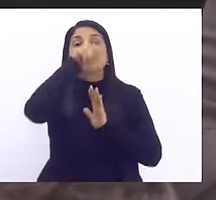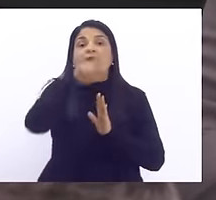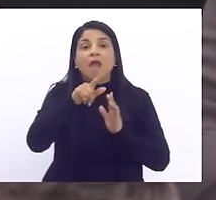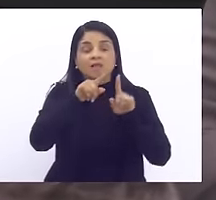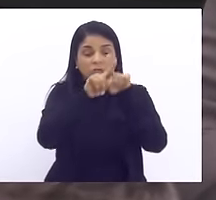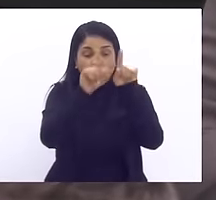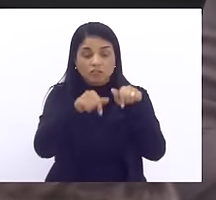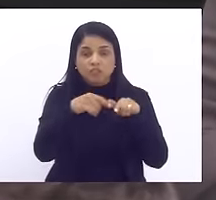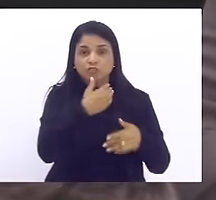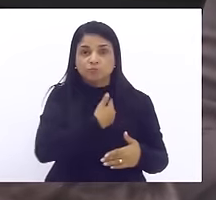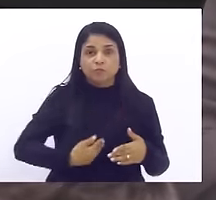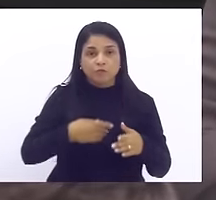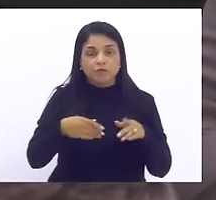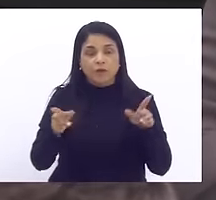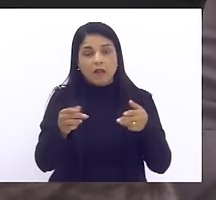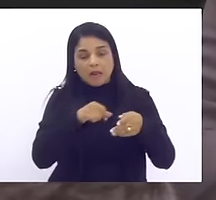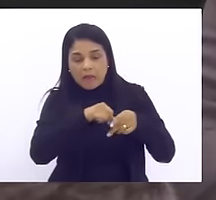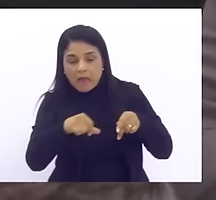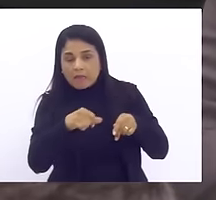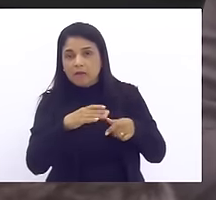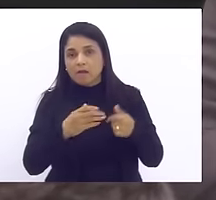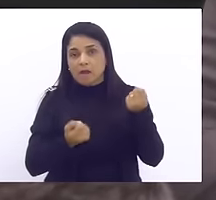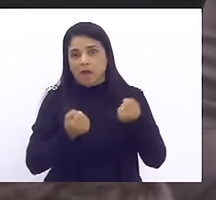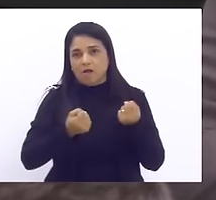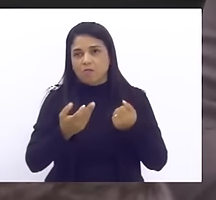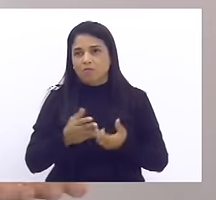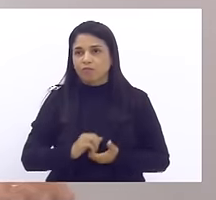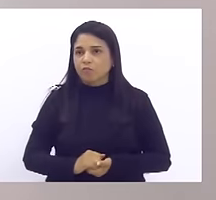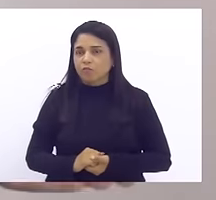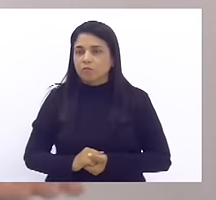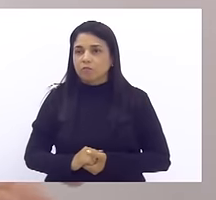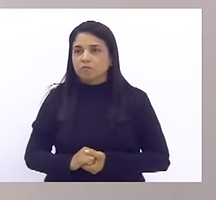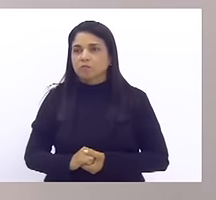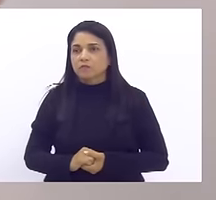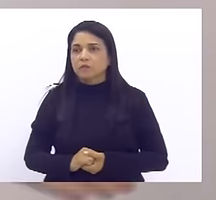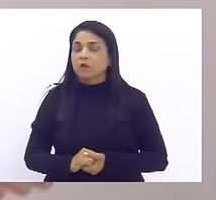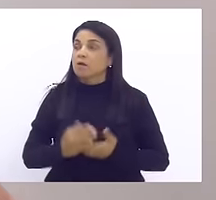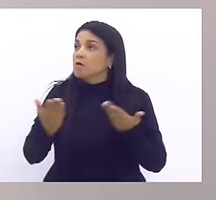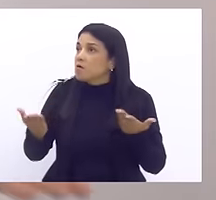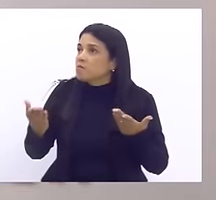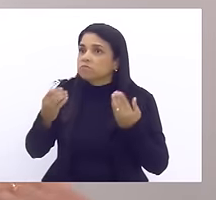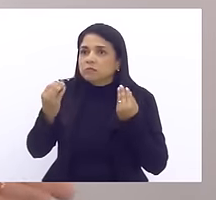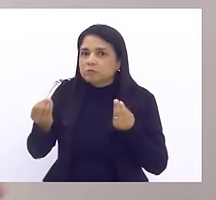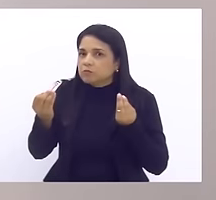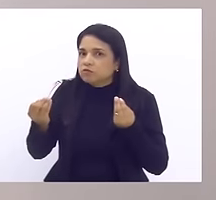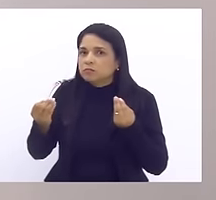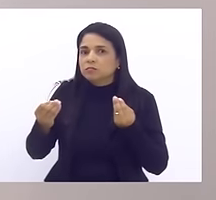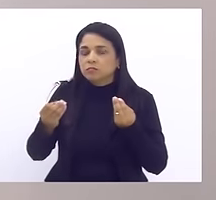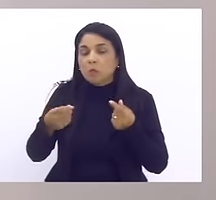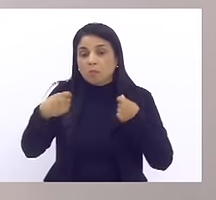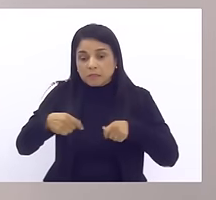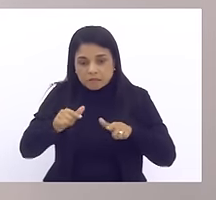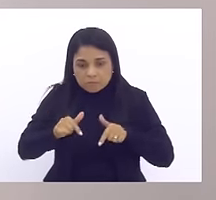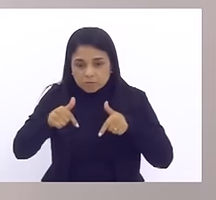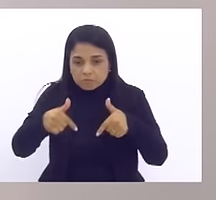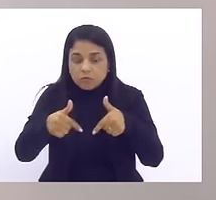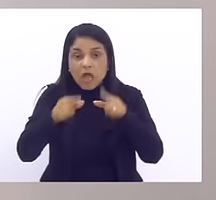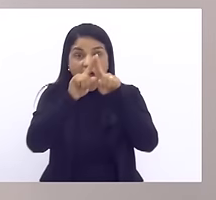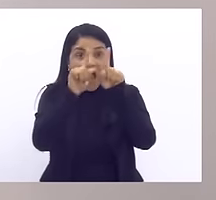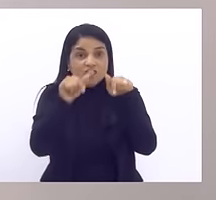a gente que vai lacrar alguém pelo amor de Deus pelo amor de Deus medidas de construção tem que ser realizada por a gente